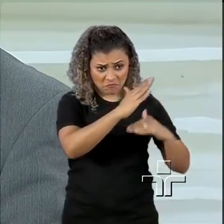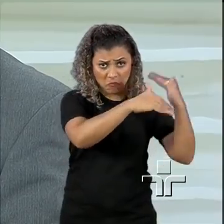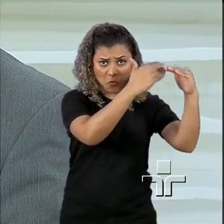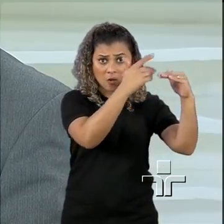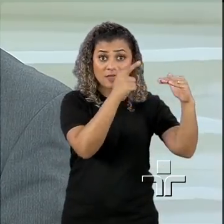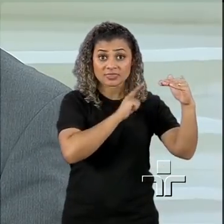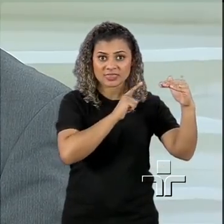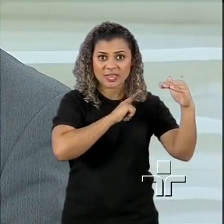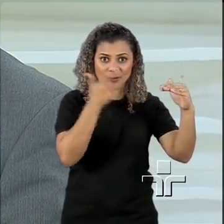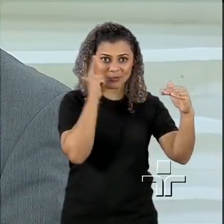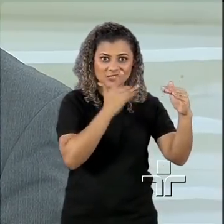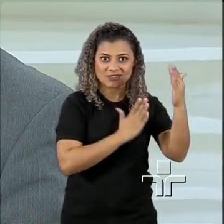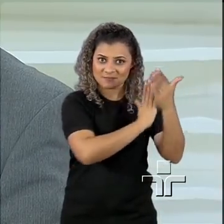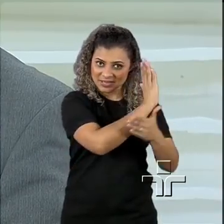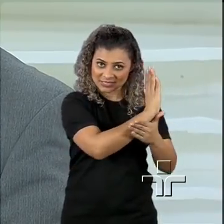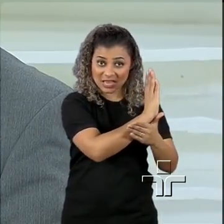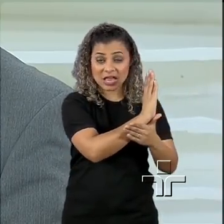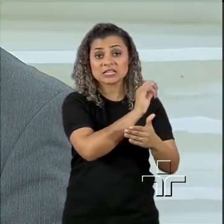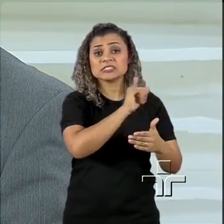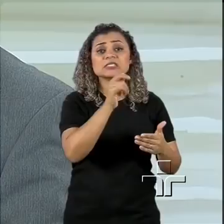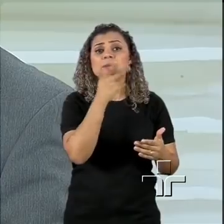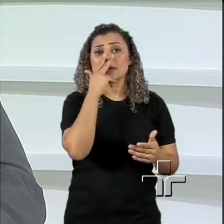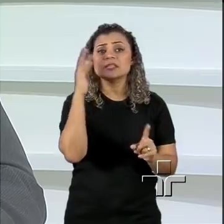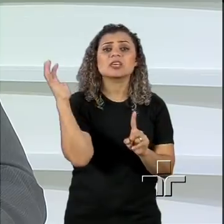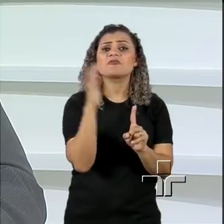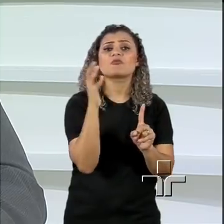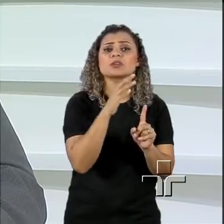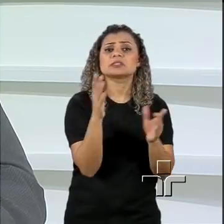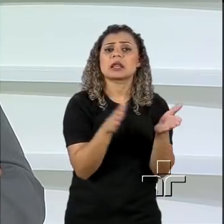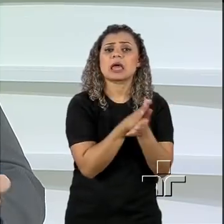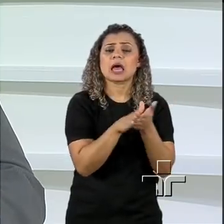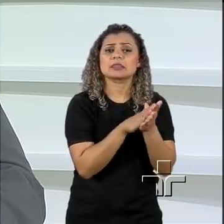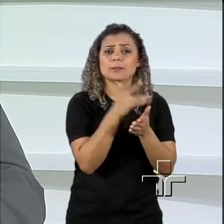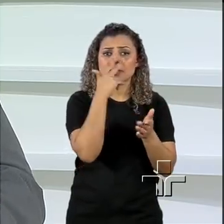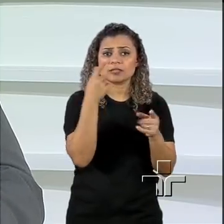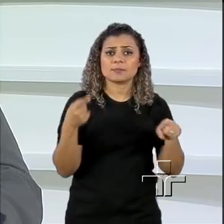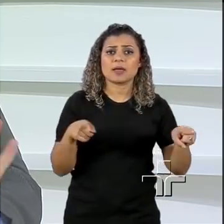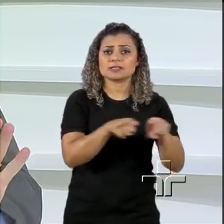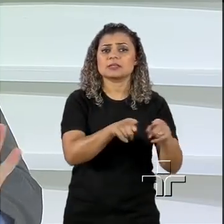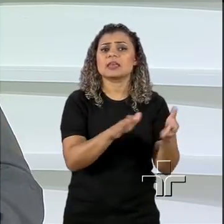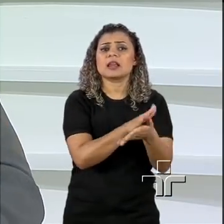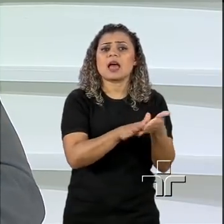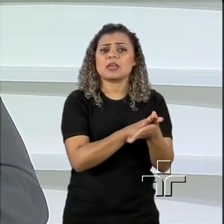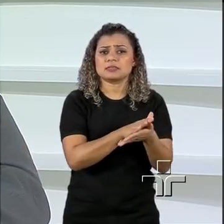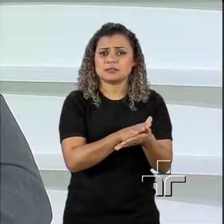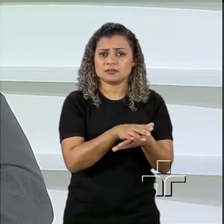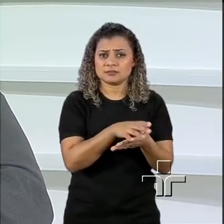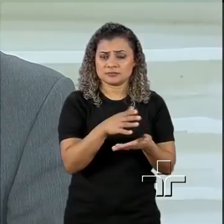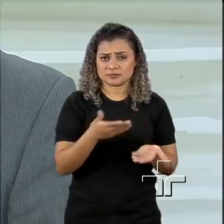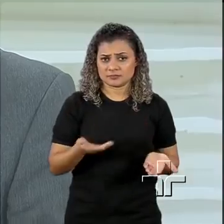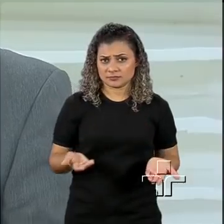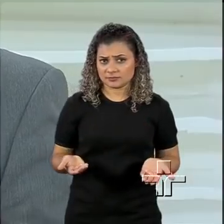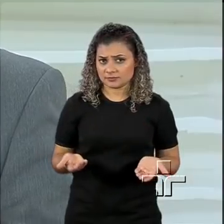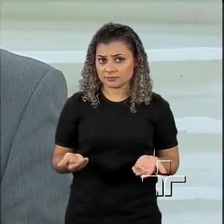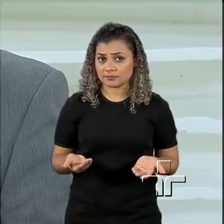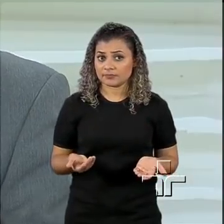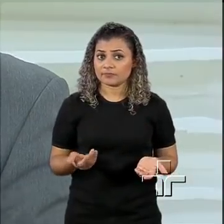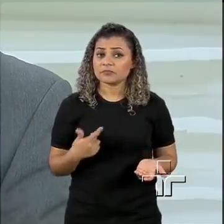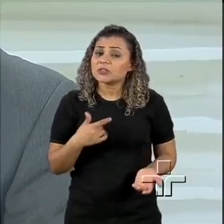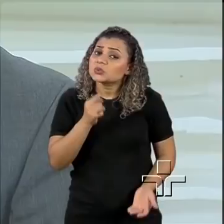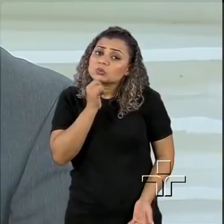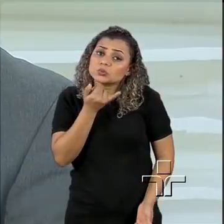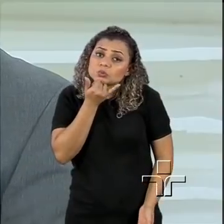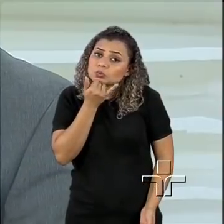teria essa força nacional para empurrar a sua candidatura, como o PT teve em outras eleições, mesmo assim sem sucesso? Sérgio, eu desconheço